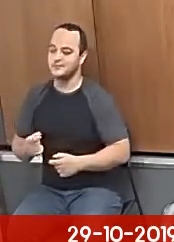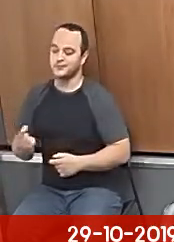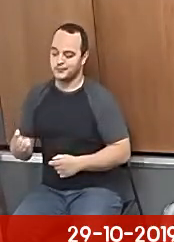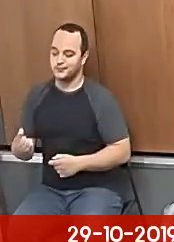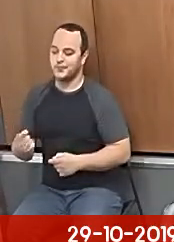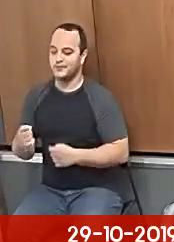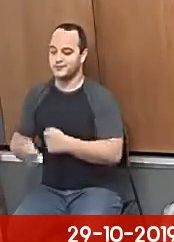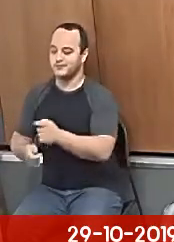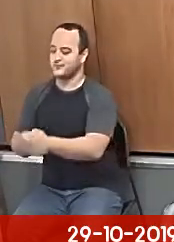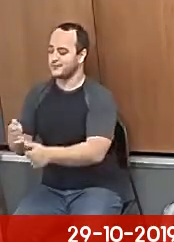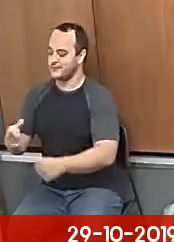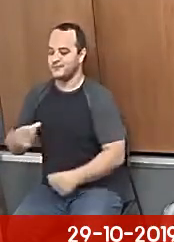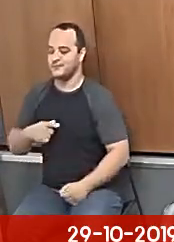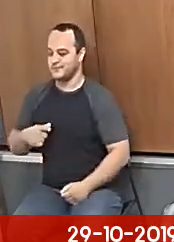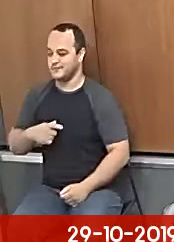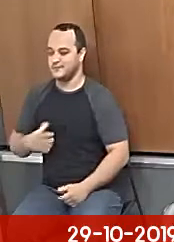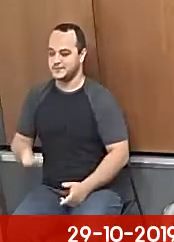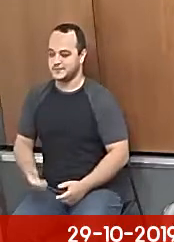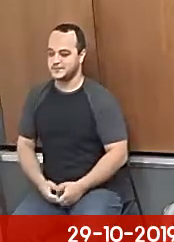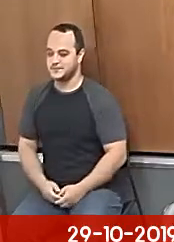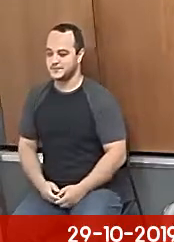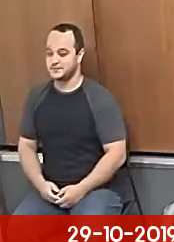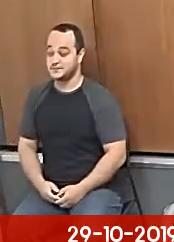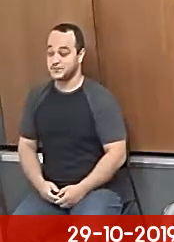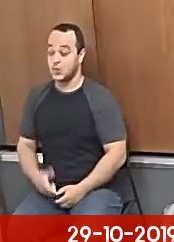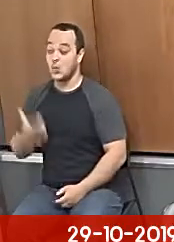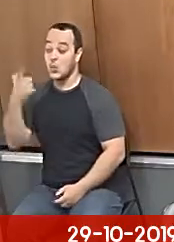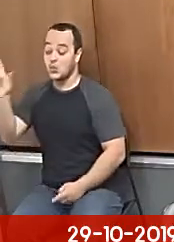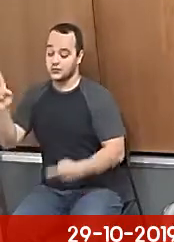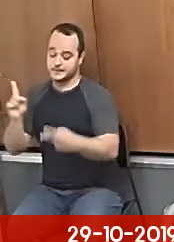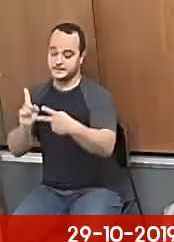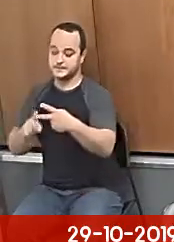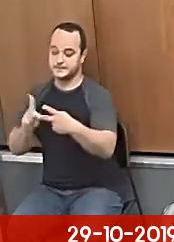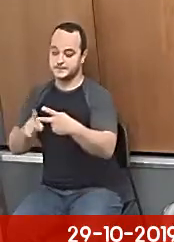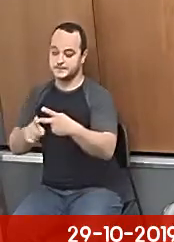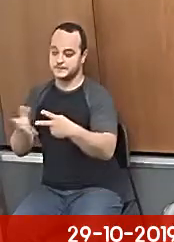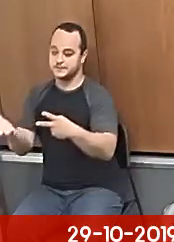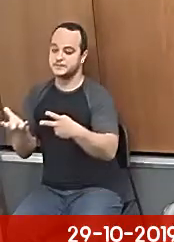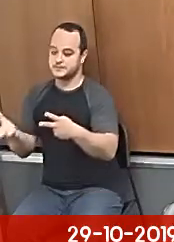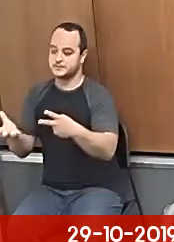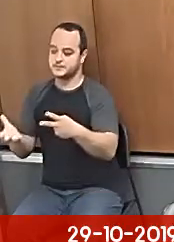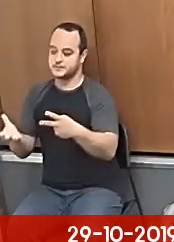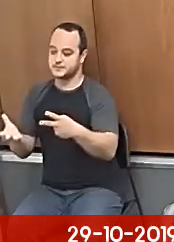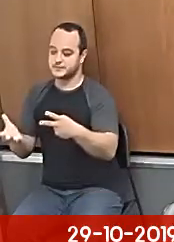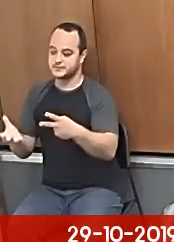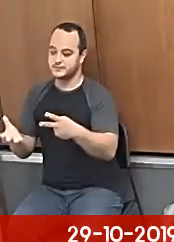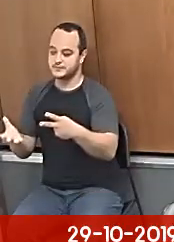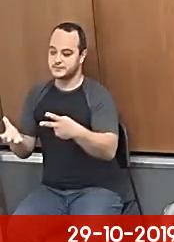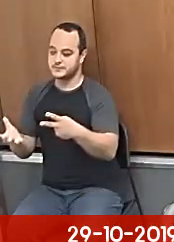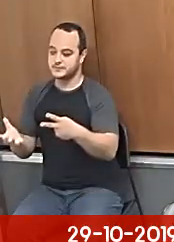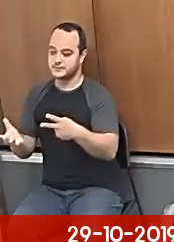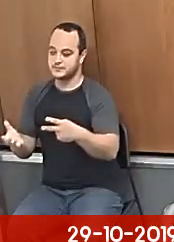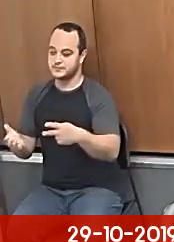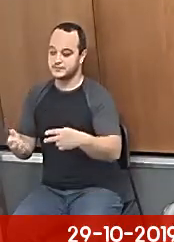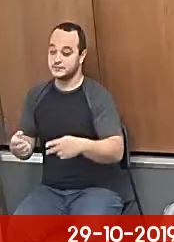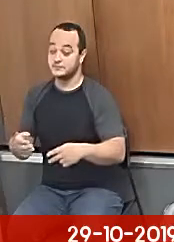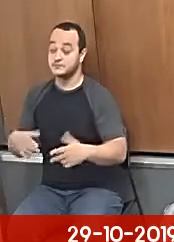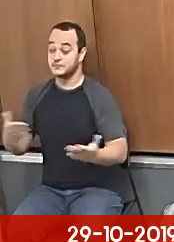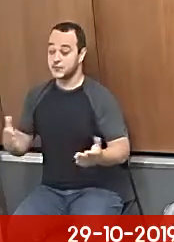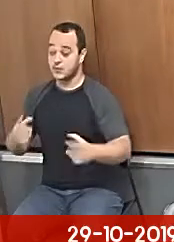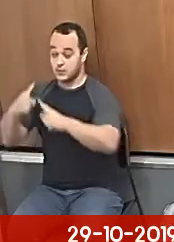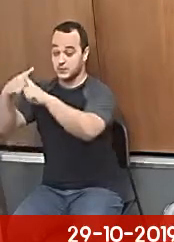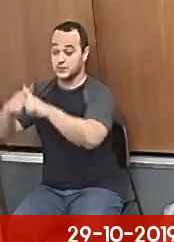outro interesse, pode retornar só mais uma vez? O outro interesse nosso também é sediar o Campeonato